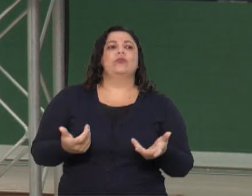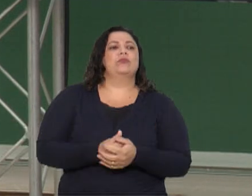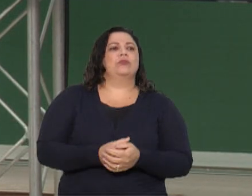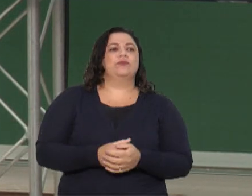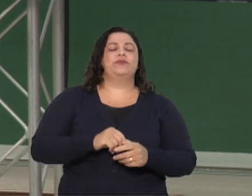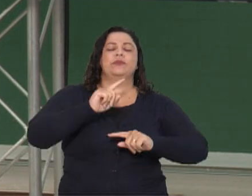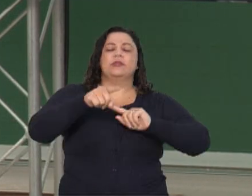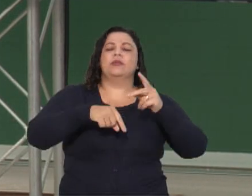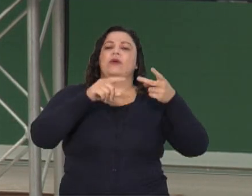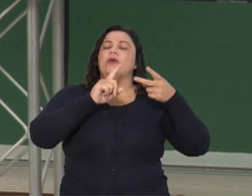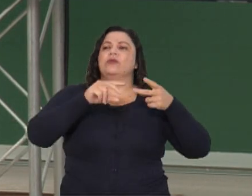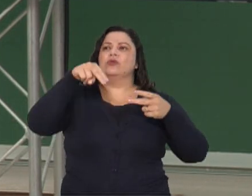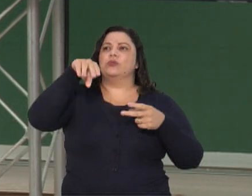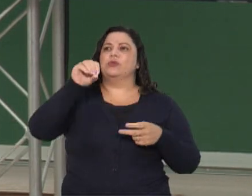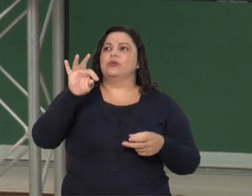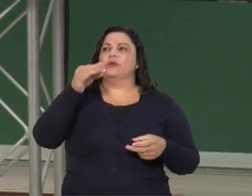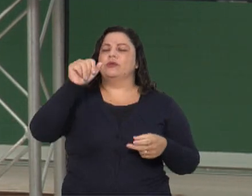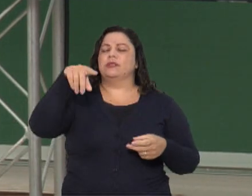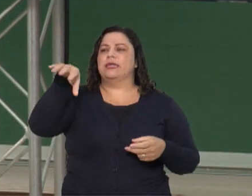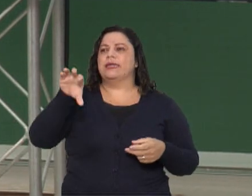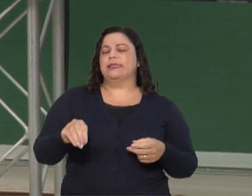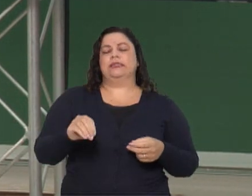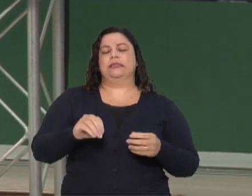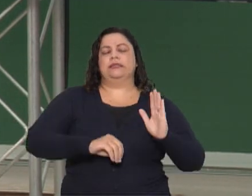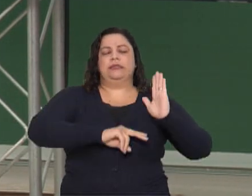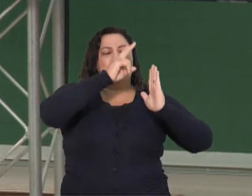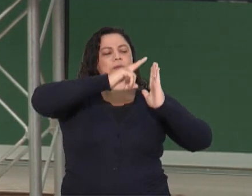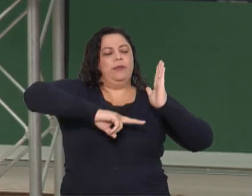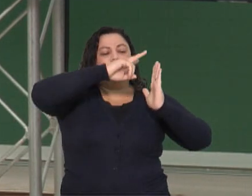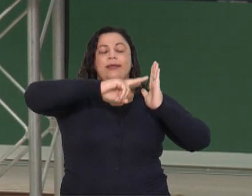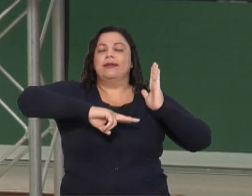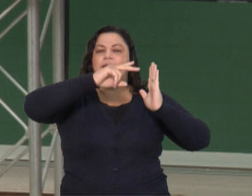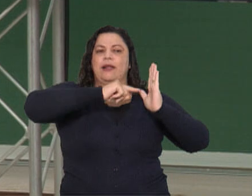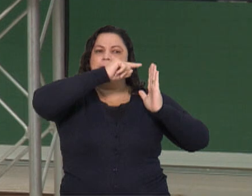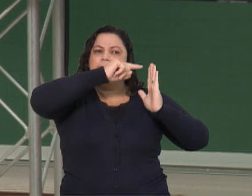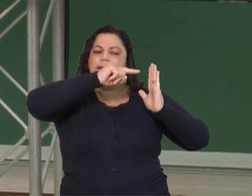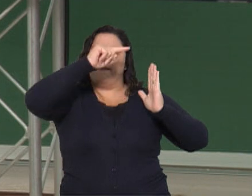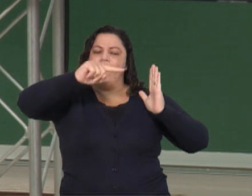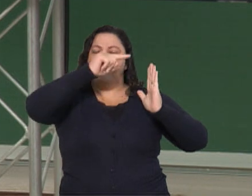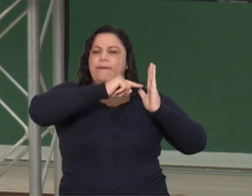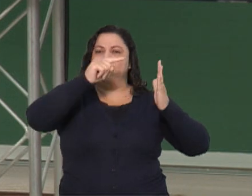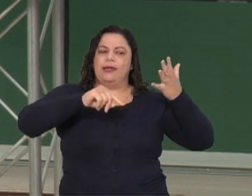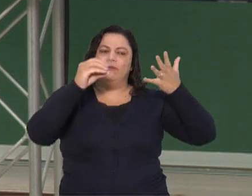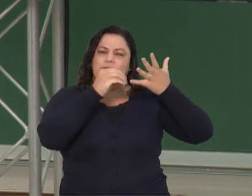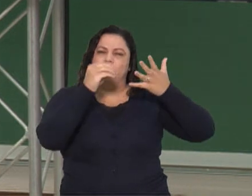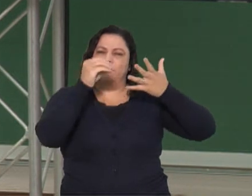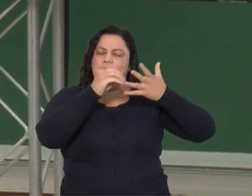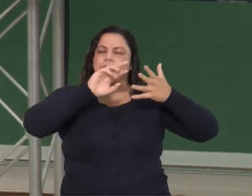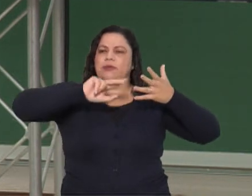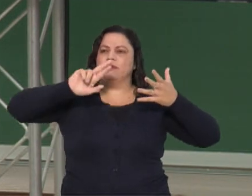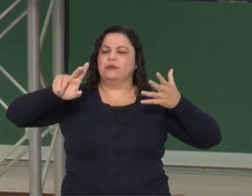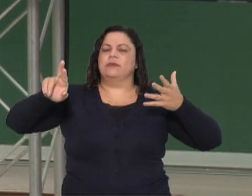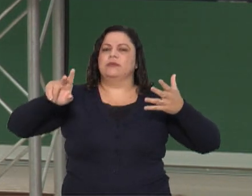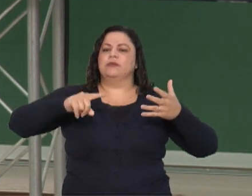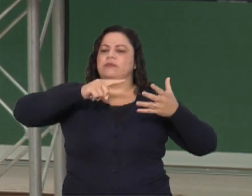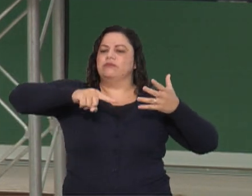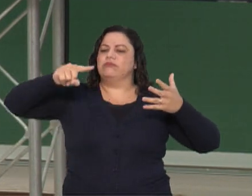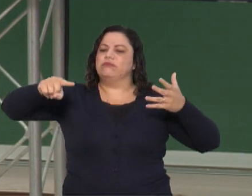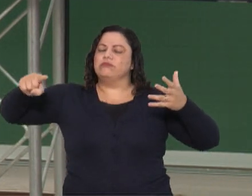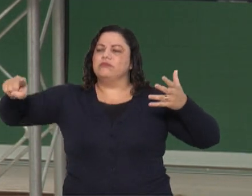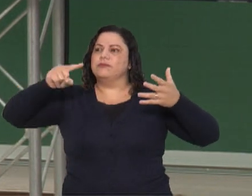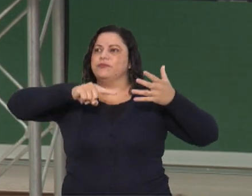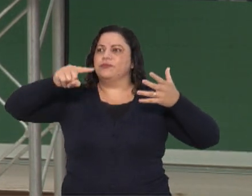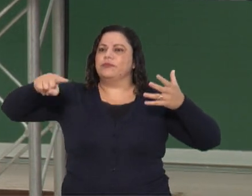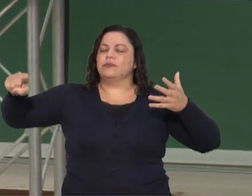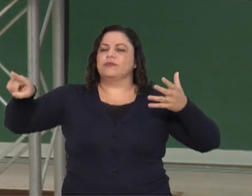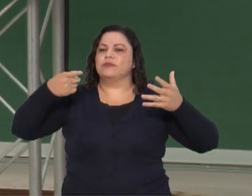notação musical, vocês tiveram ali um contato com a partitura, a gente comentou sobre alguns símbolos que podem ajudar a